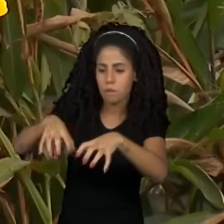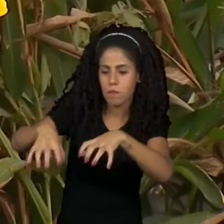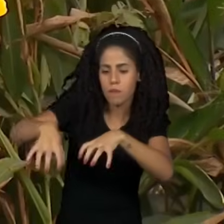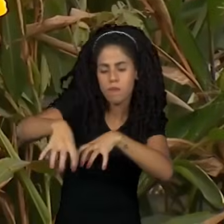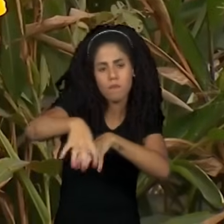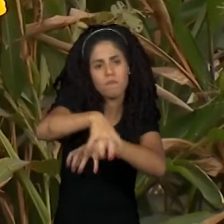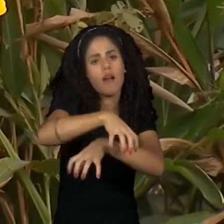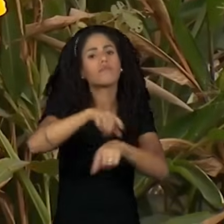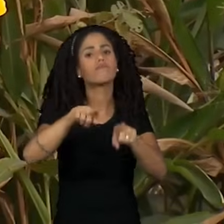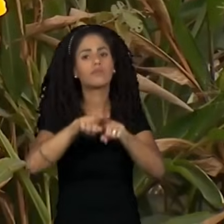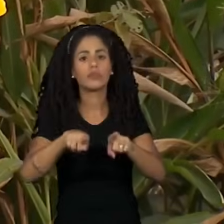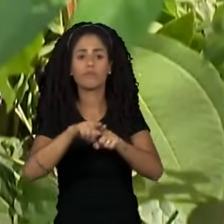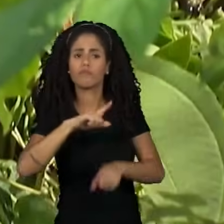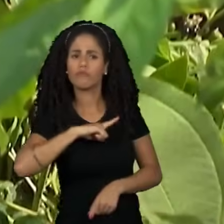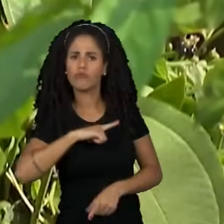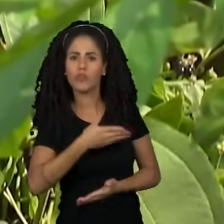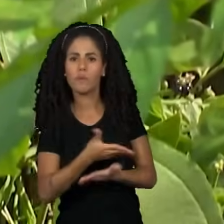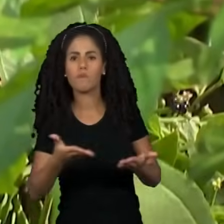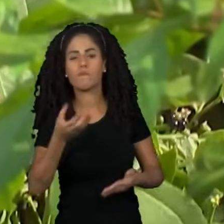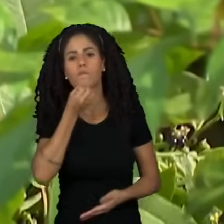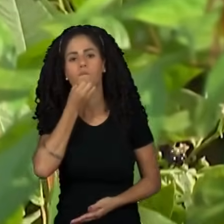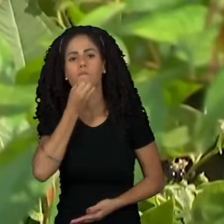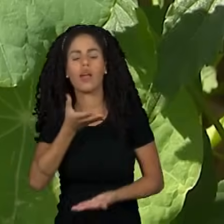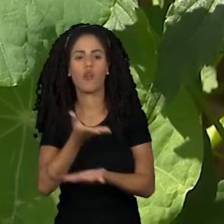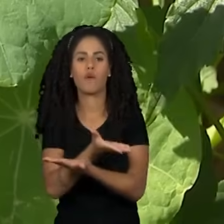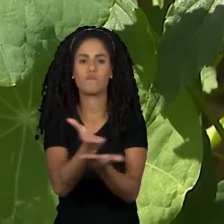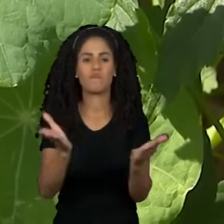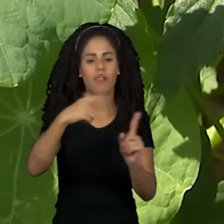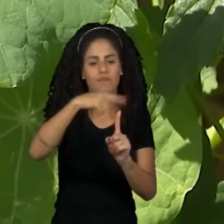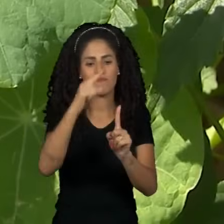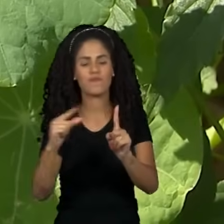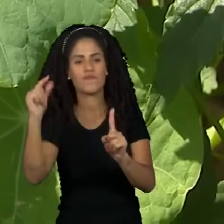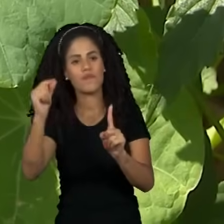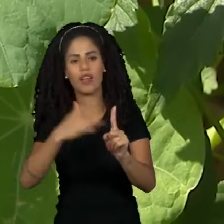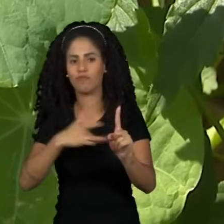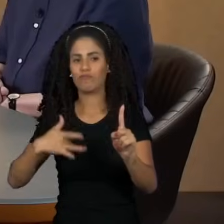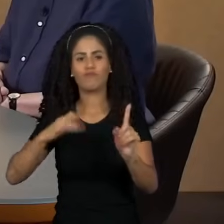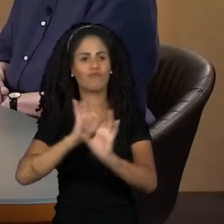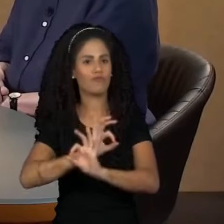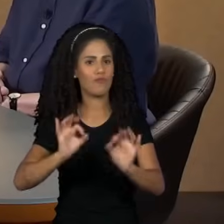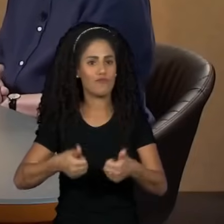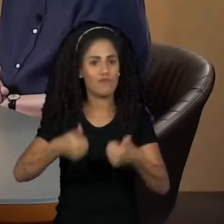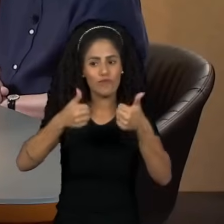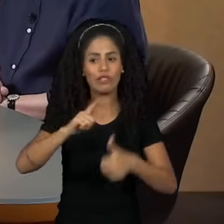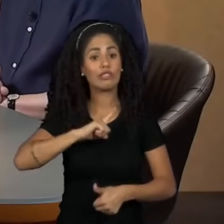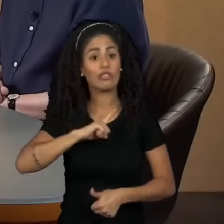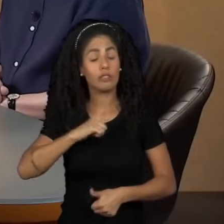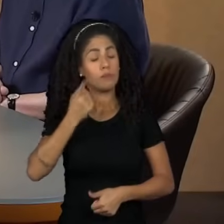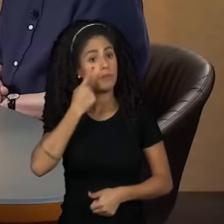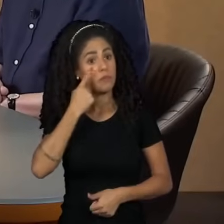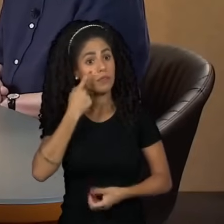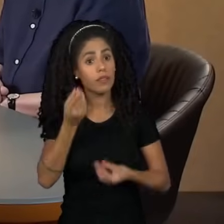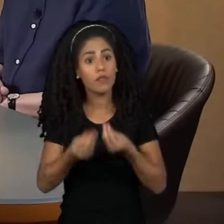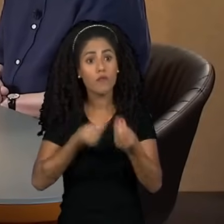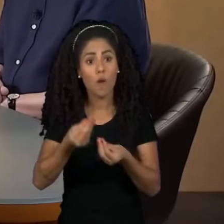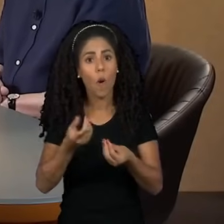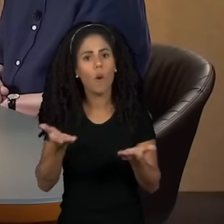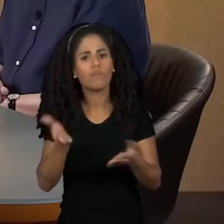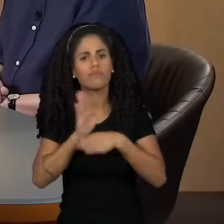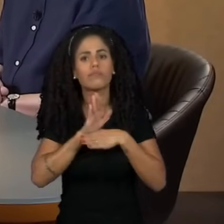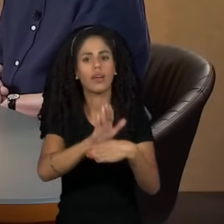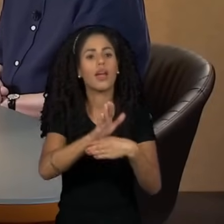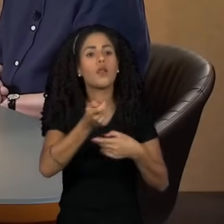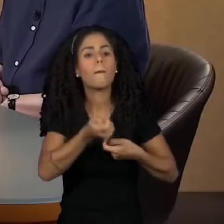sobretudo, uma saúde muito próspera das plantas no lugar. E isso nos dá energia. Isso é